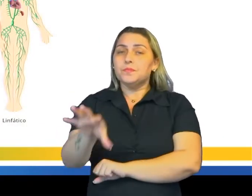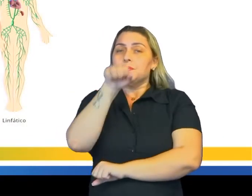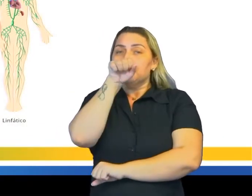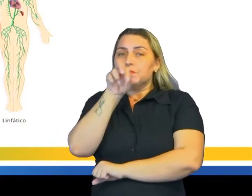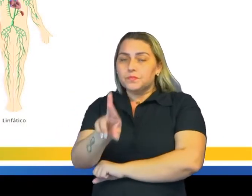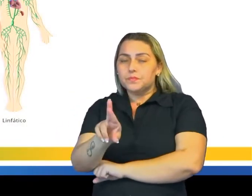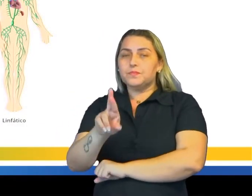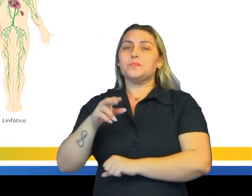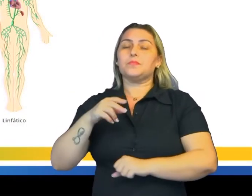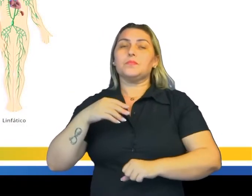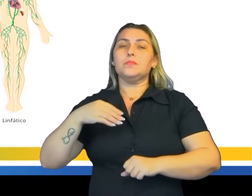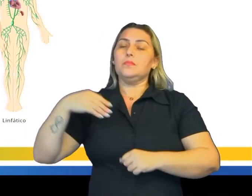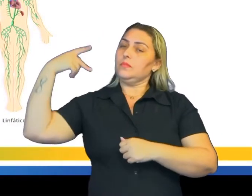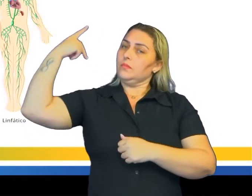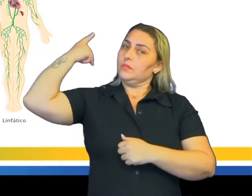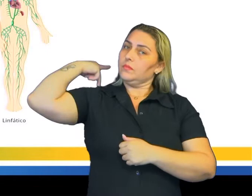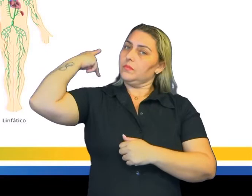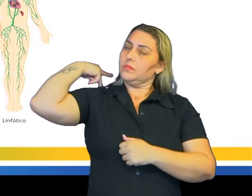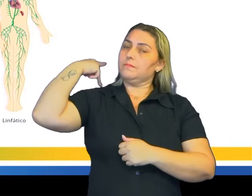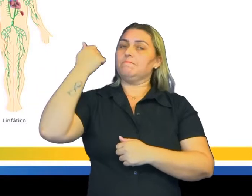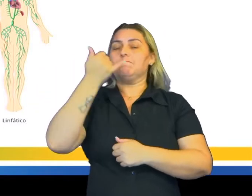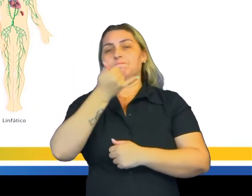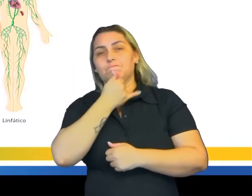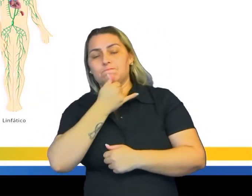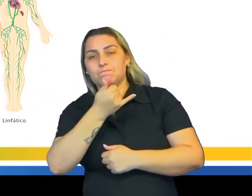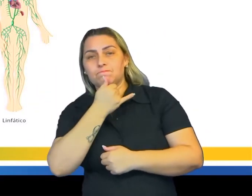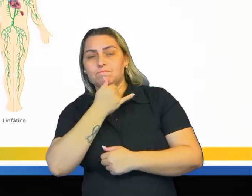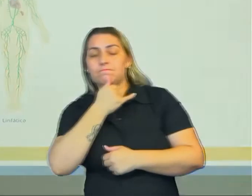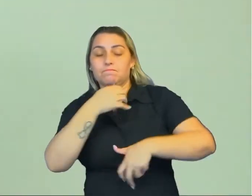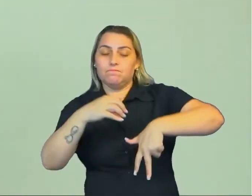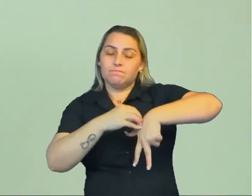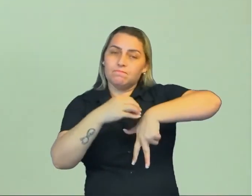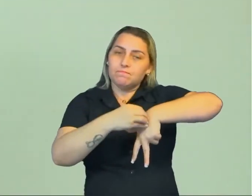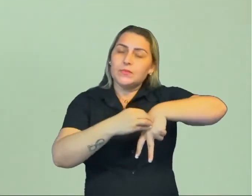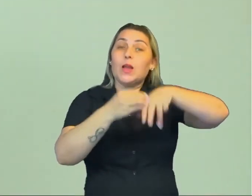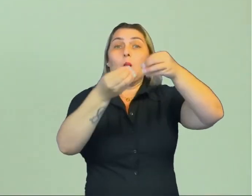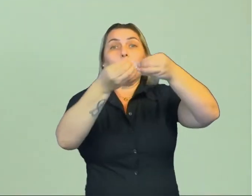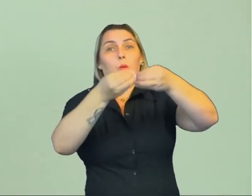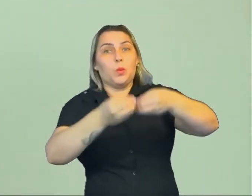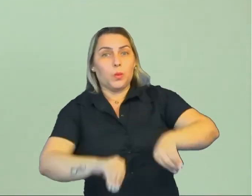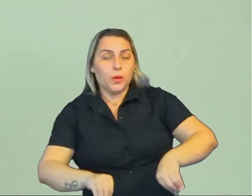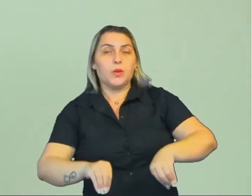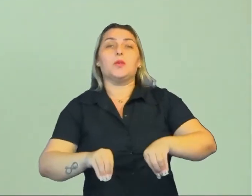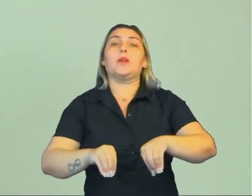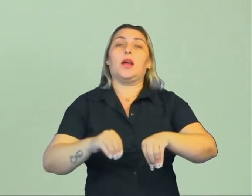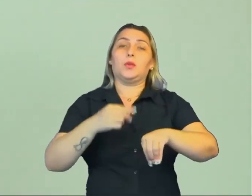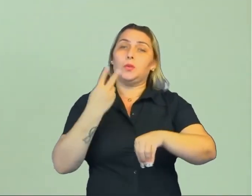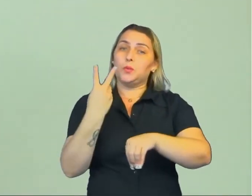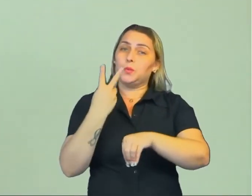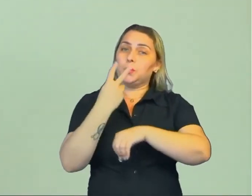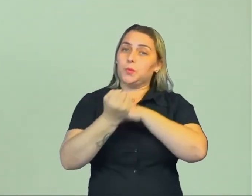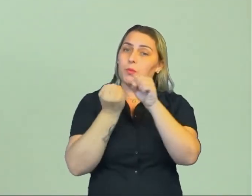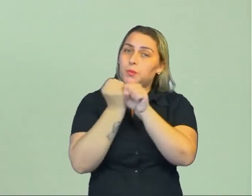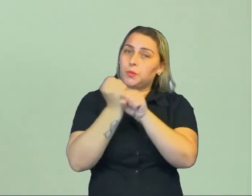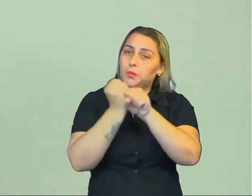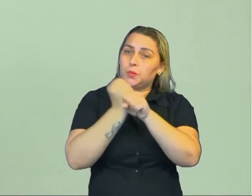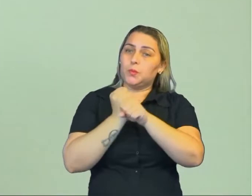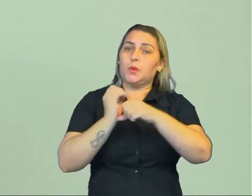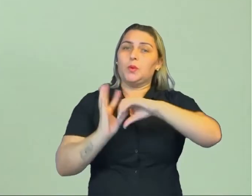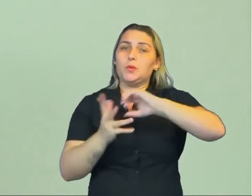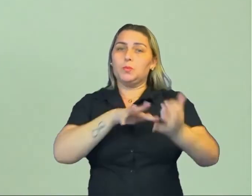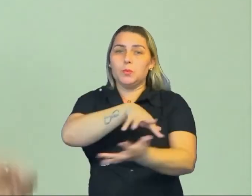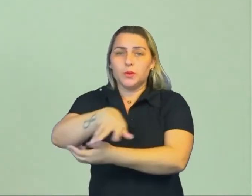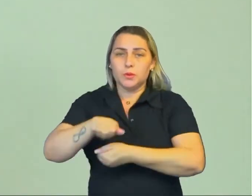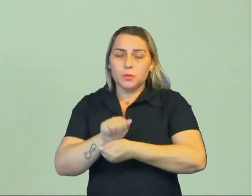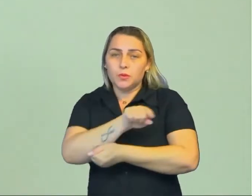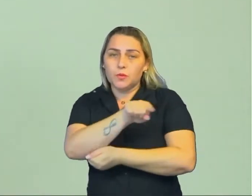respiratório, nosso pulmão, que infelizmente foi o órgão que foi muito acometido durante esses 2 anos que nós tivemos de pandemia,